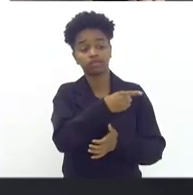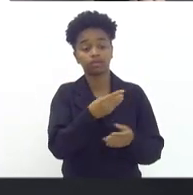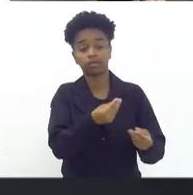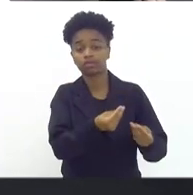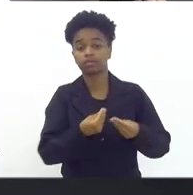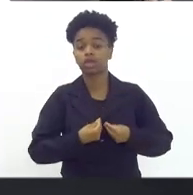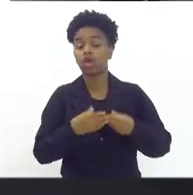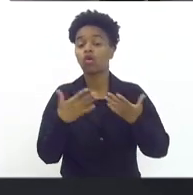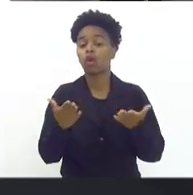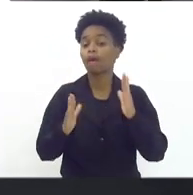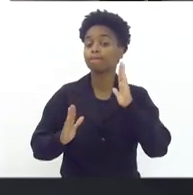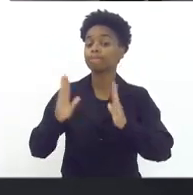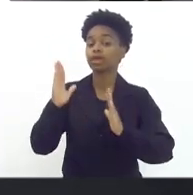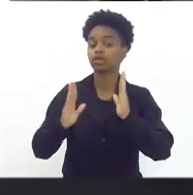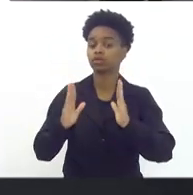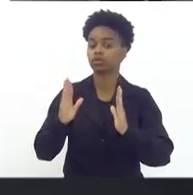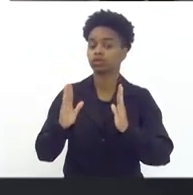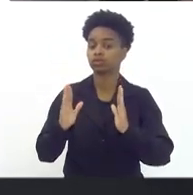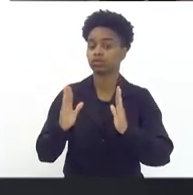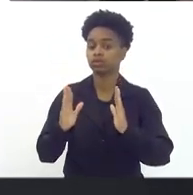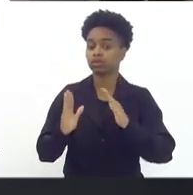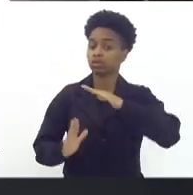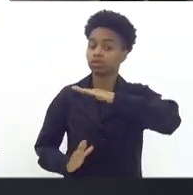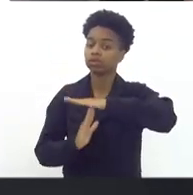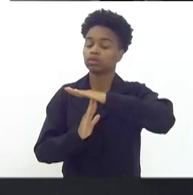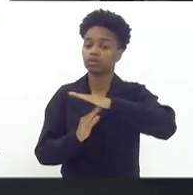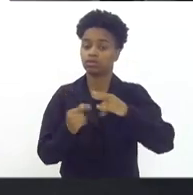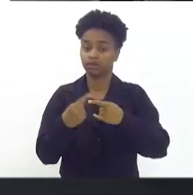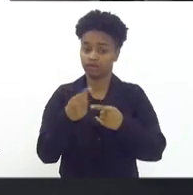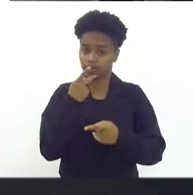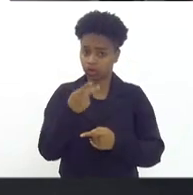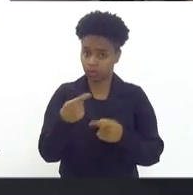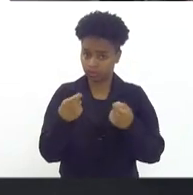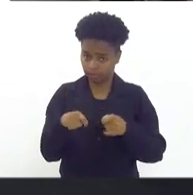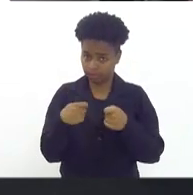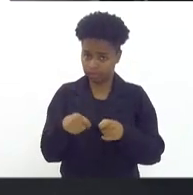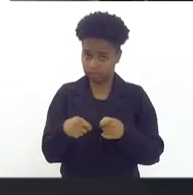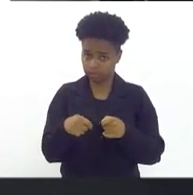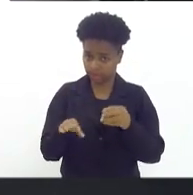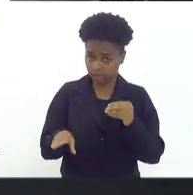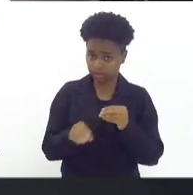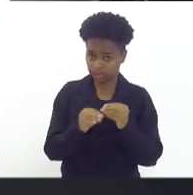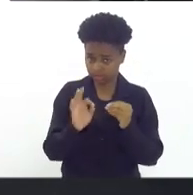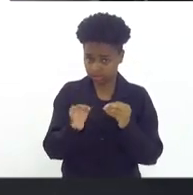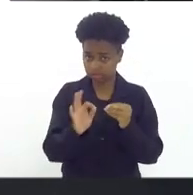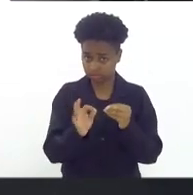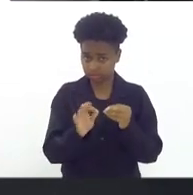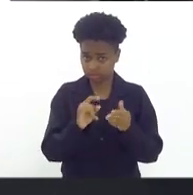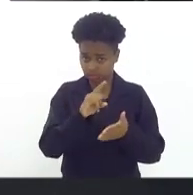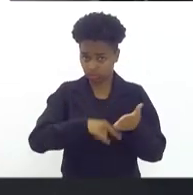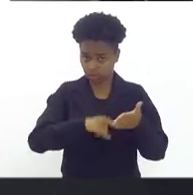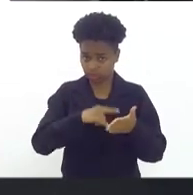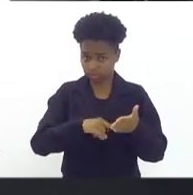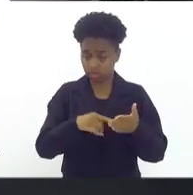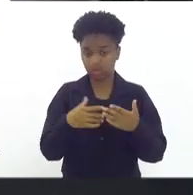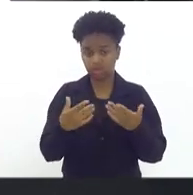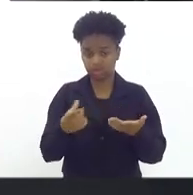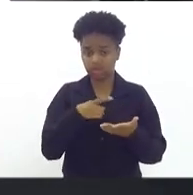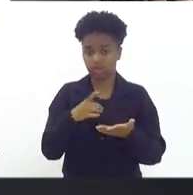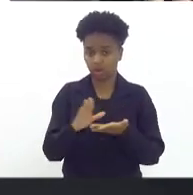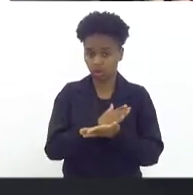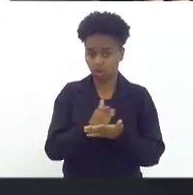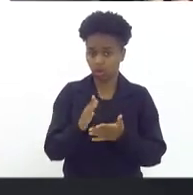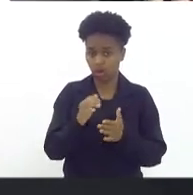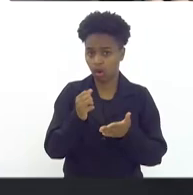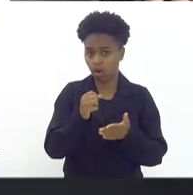qual é a previsão que o senhor fala porque se eles falaram tinha que ter um aditivo para fazer isso a respeito de um mais obra umas coisas que tinham lá